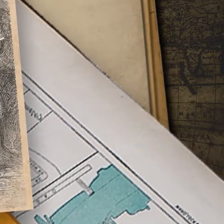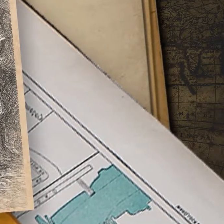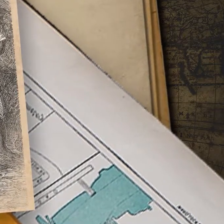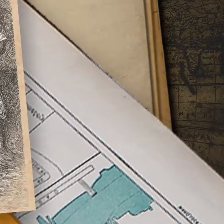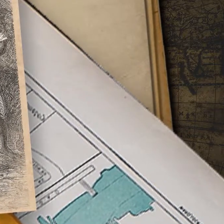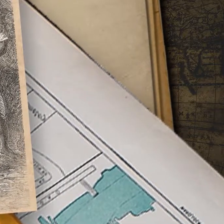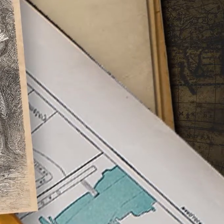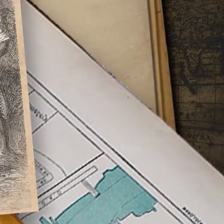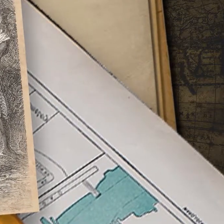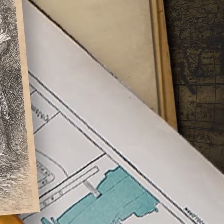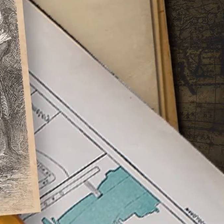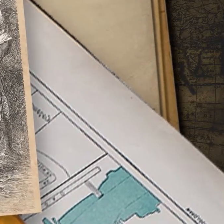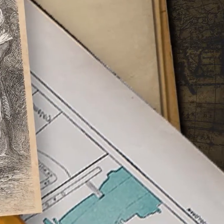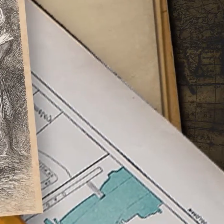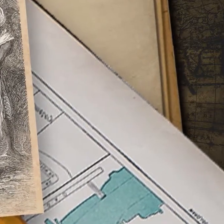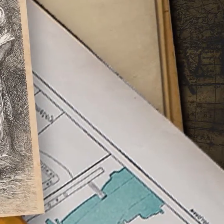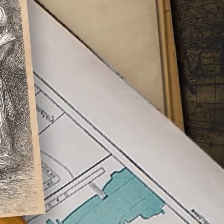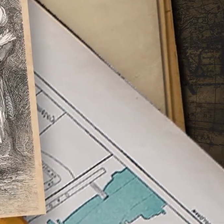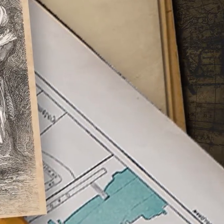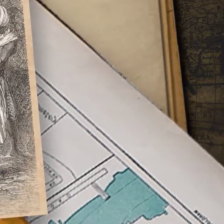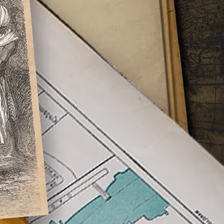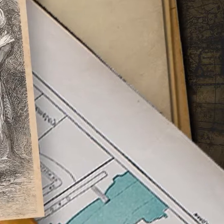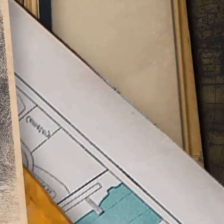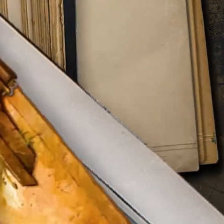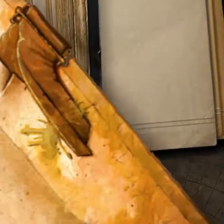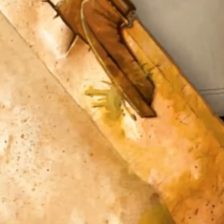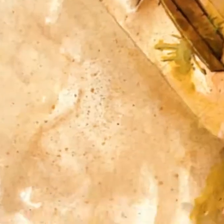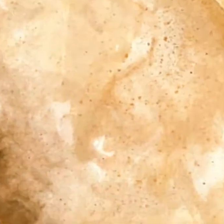sua frente, inclinando seu corpo para cima dele.